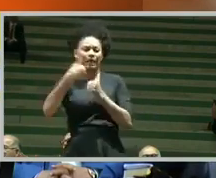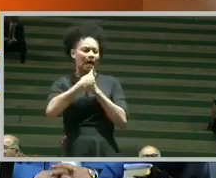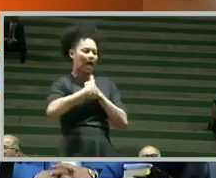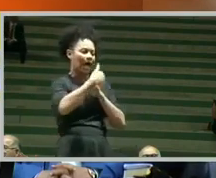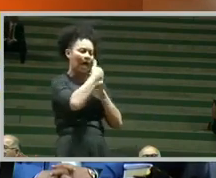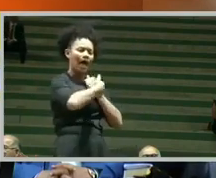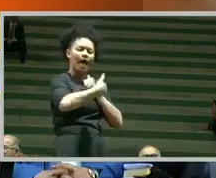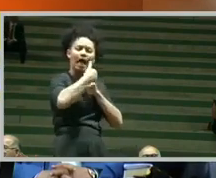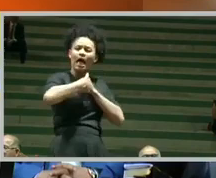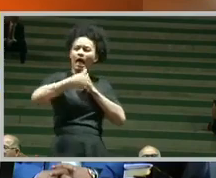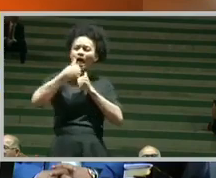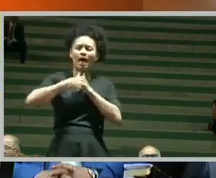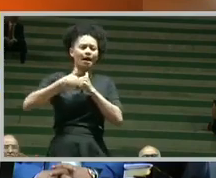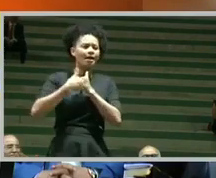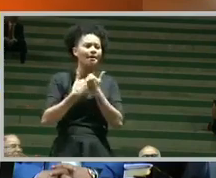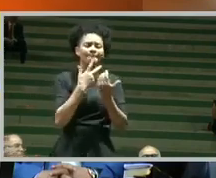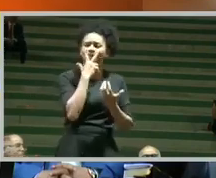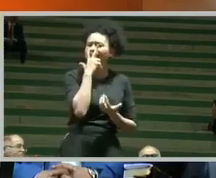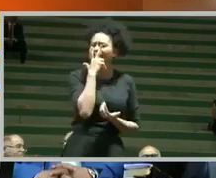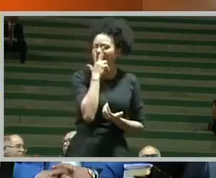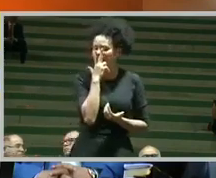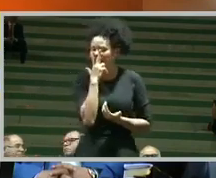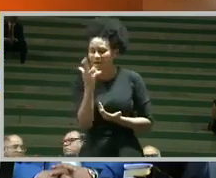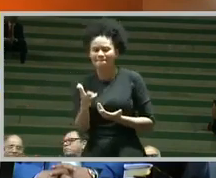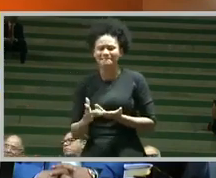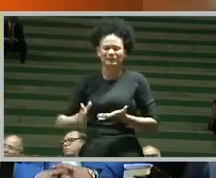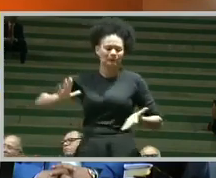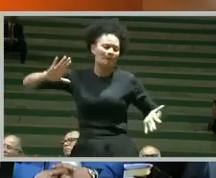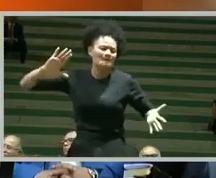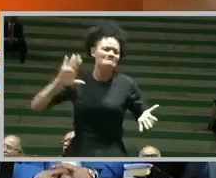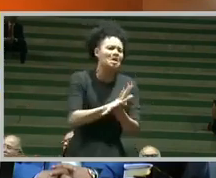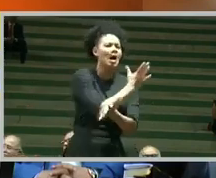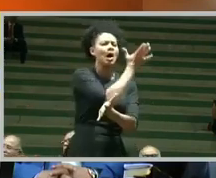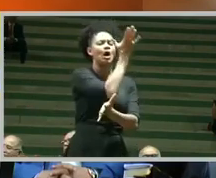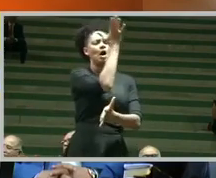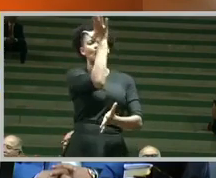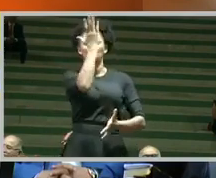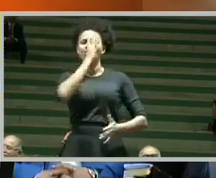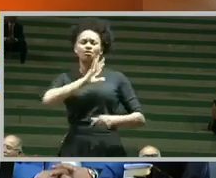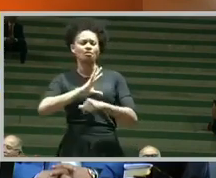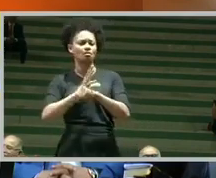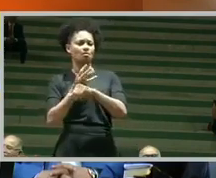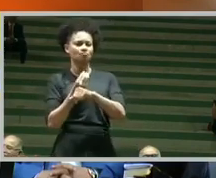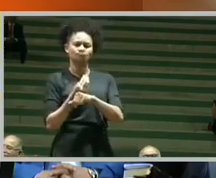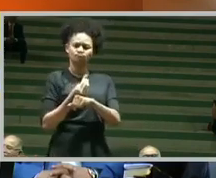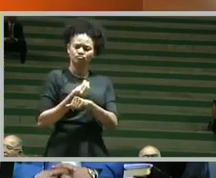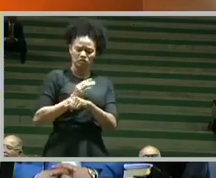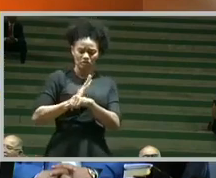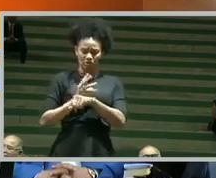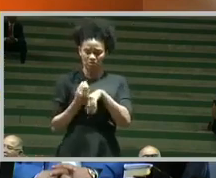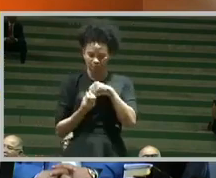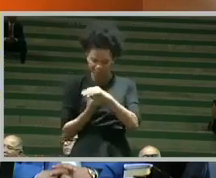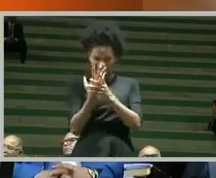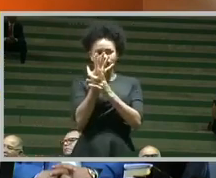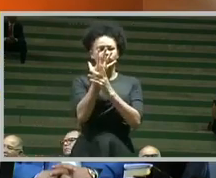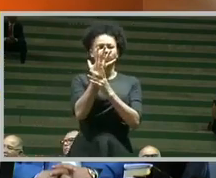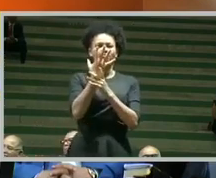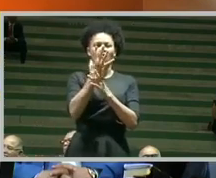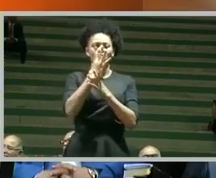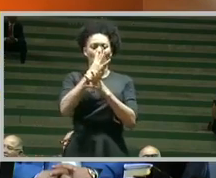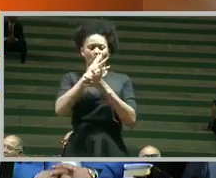perseguições. Parecia que iam dizimar a igreja. E a igreja sempre ressurgia das